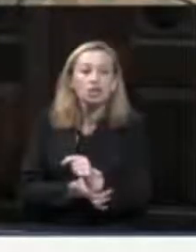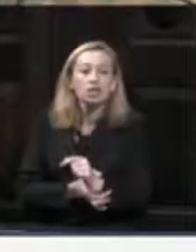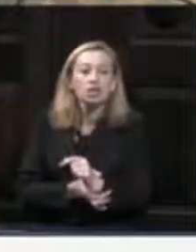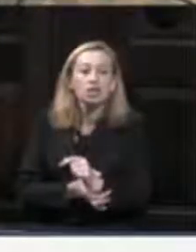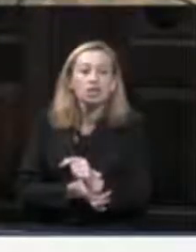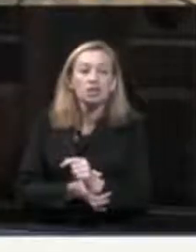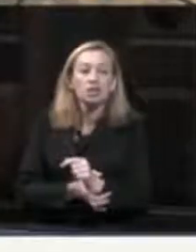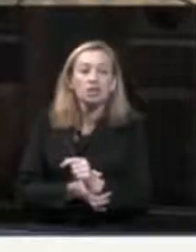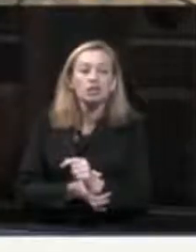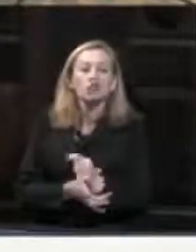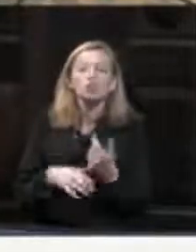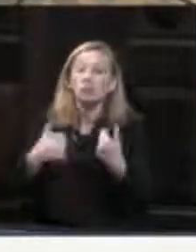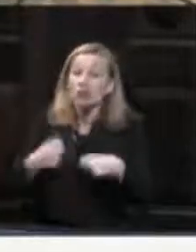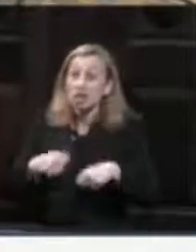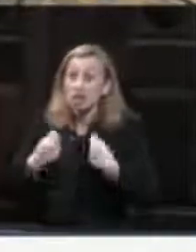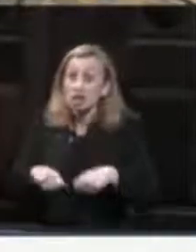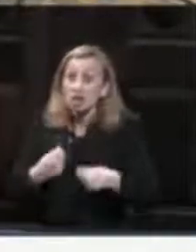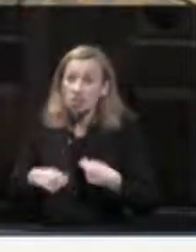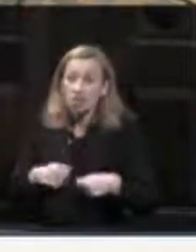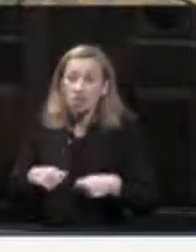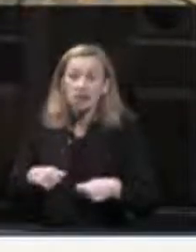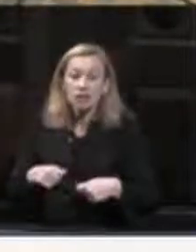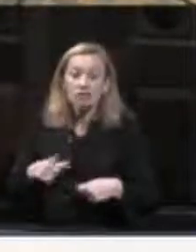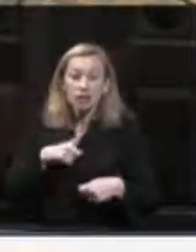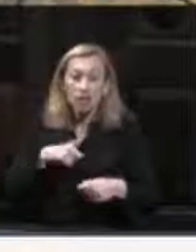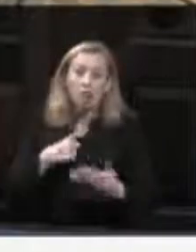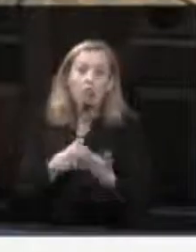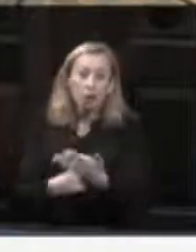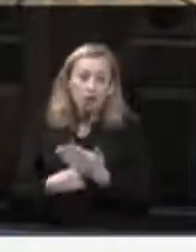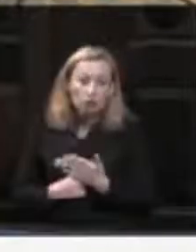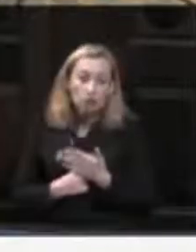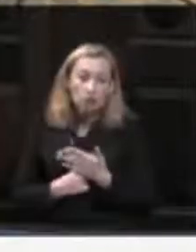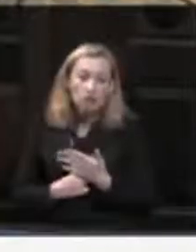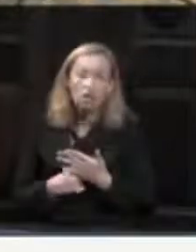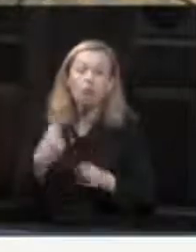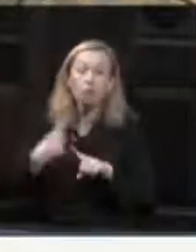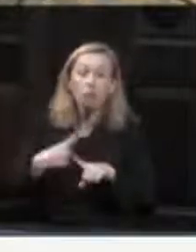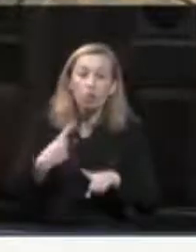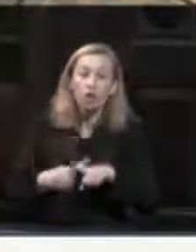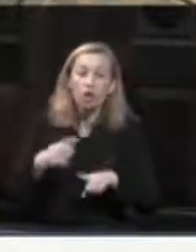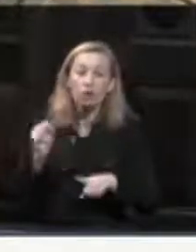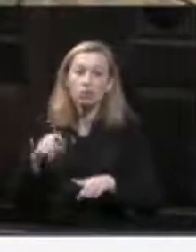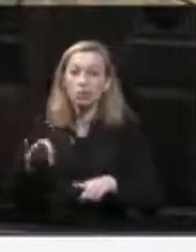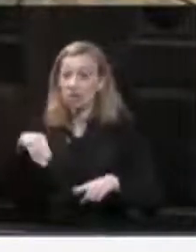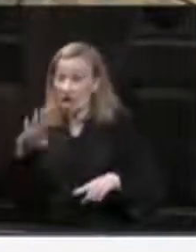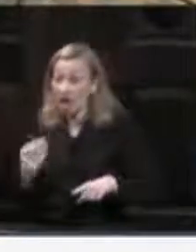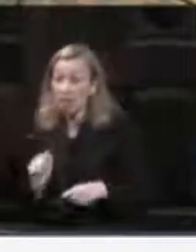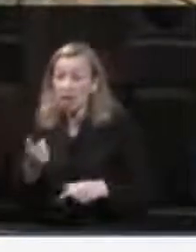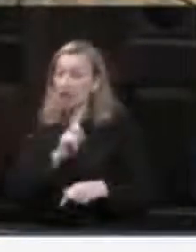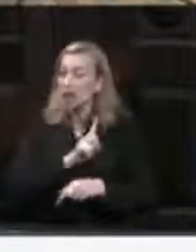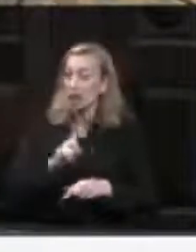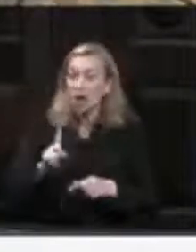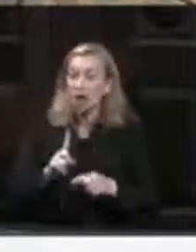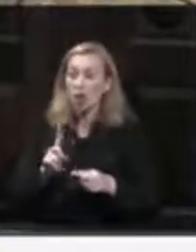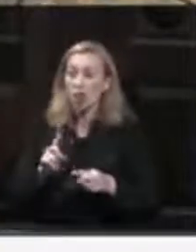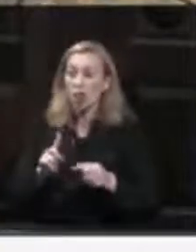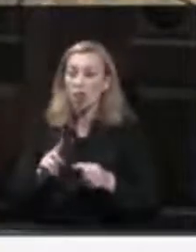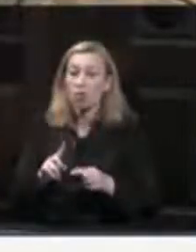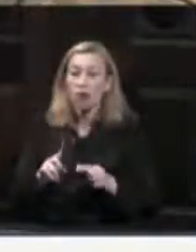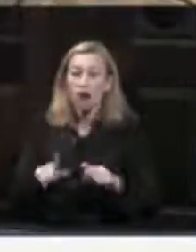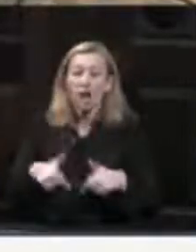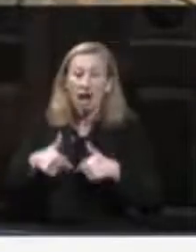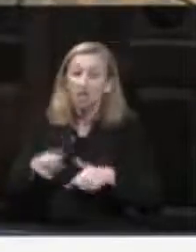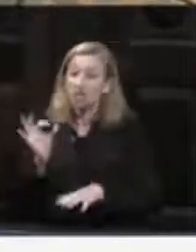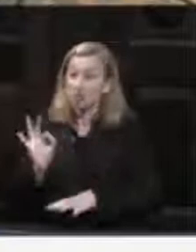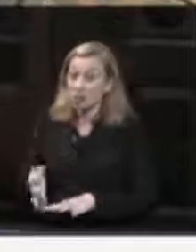de um sistema injusto que não funciona, deixa a população à mercê do crime e deixa realmente essas pessoas e suas